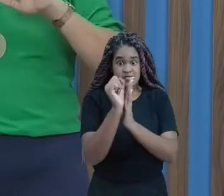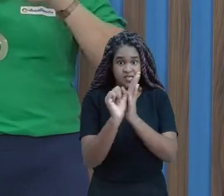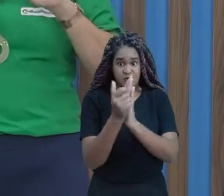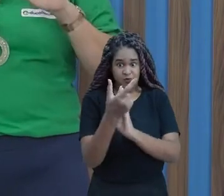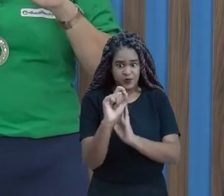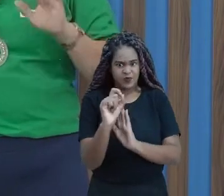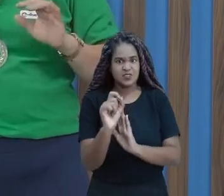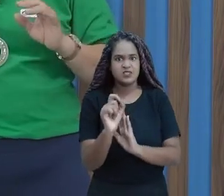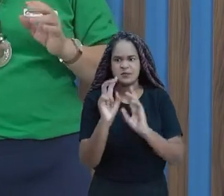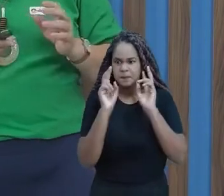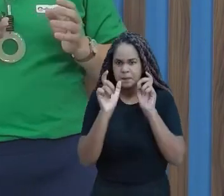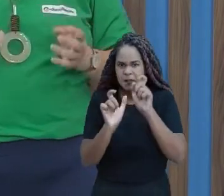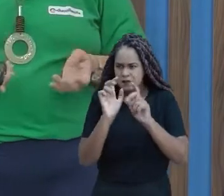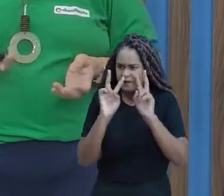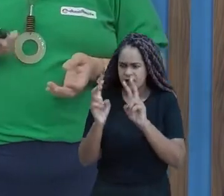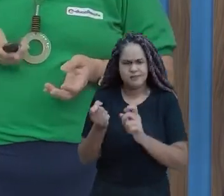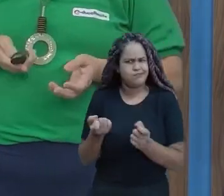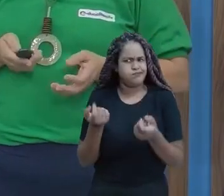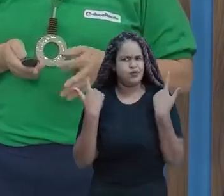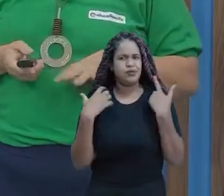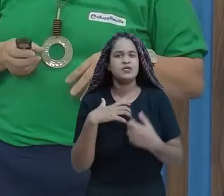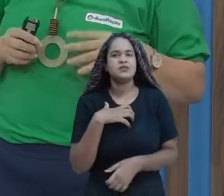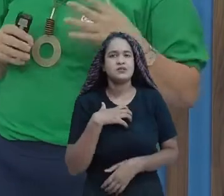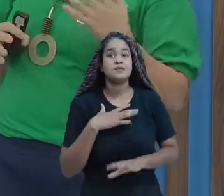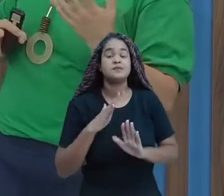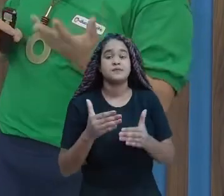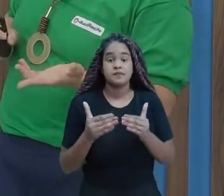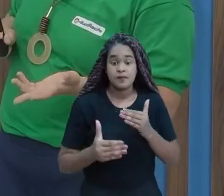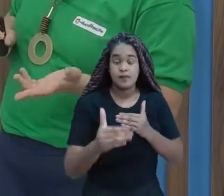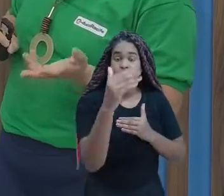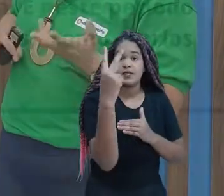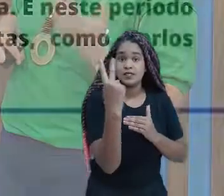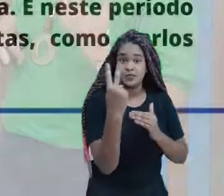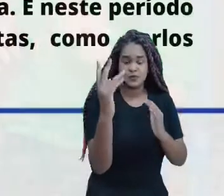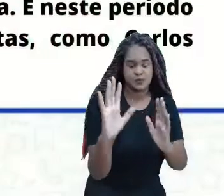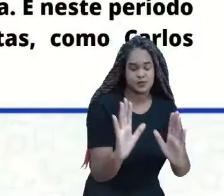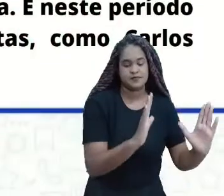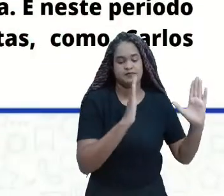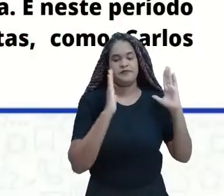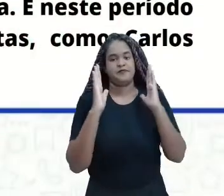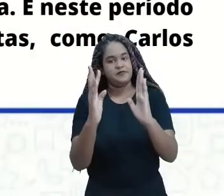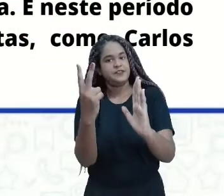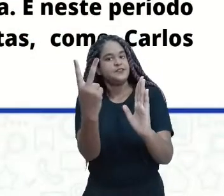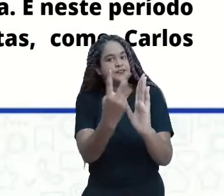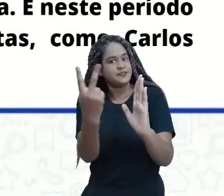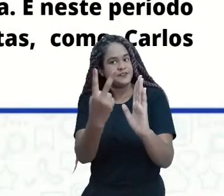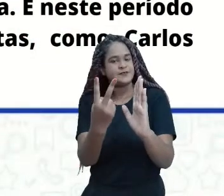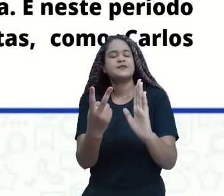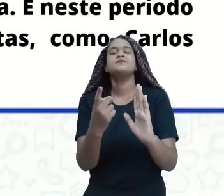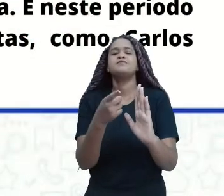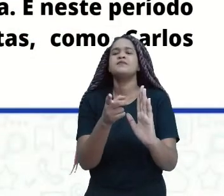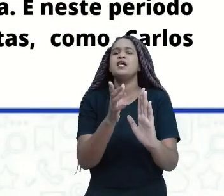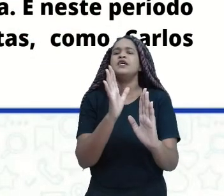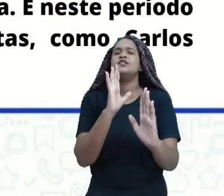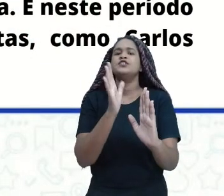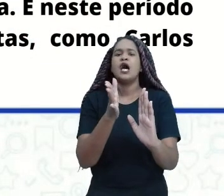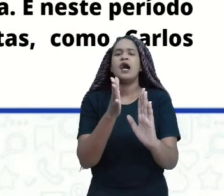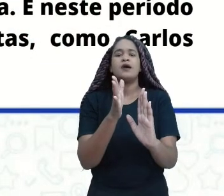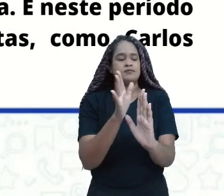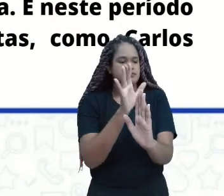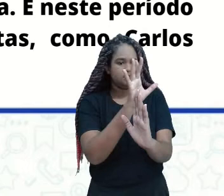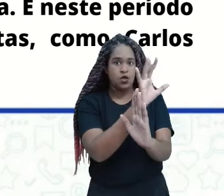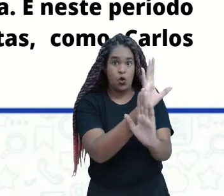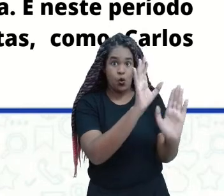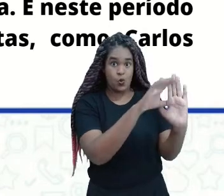era muito estranho. Então, bora lá, vamos seguir. A segunda fase, como eu disse, né, eles já pegaram aquele